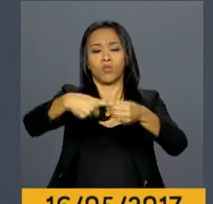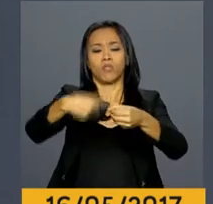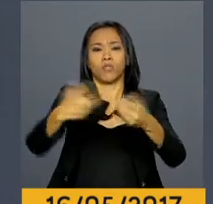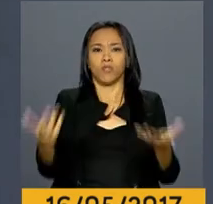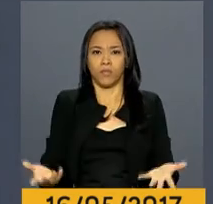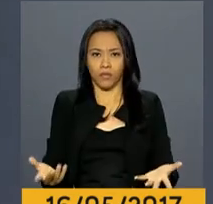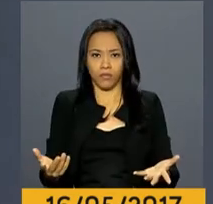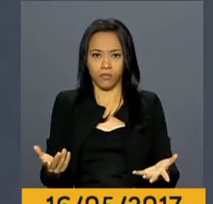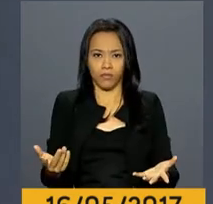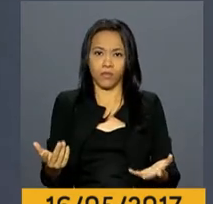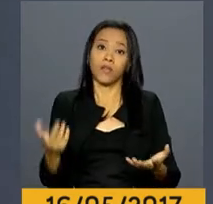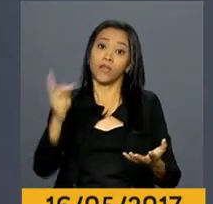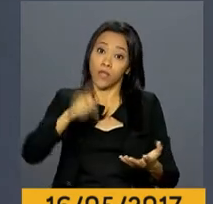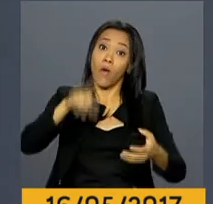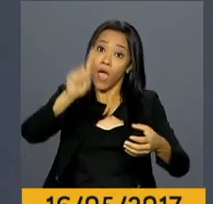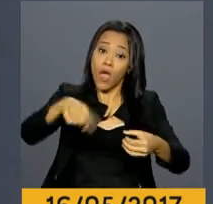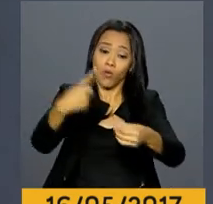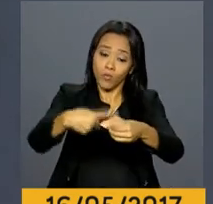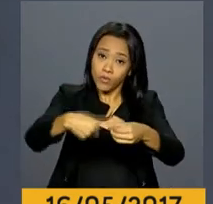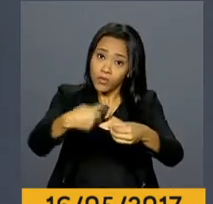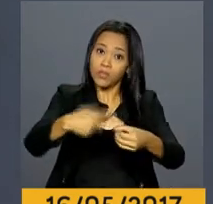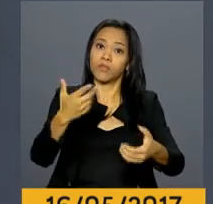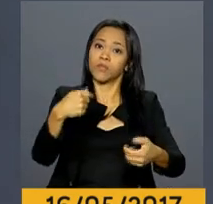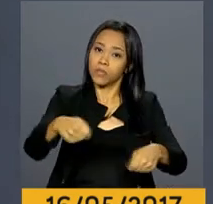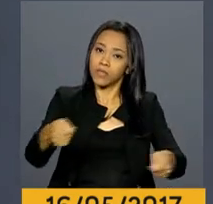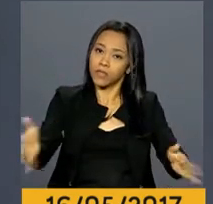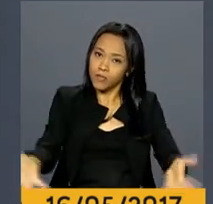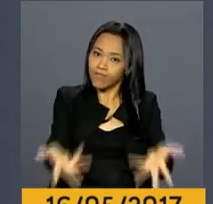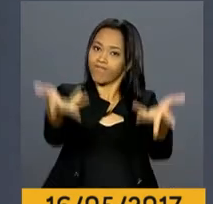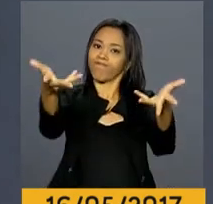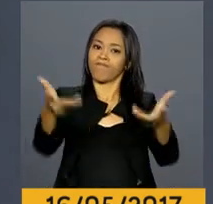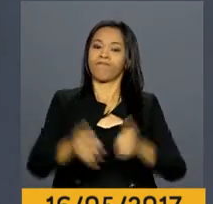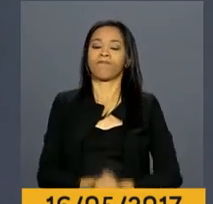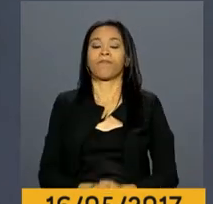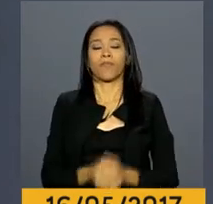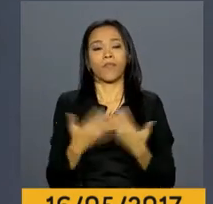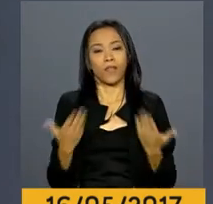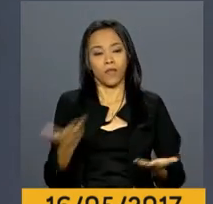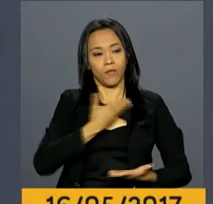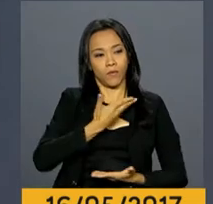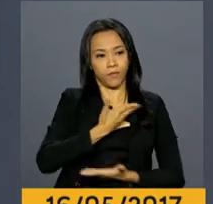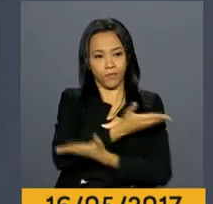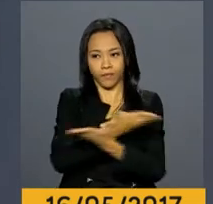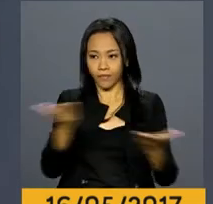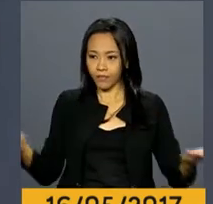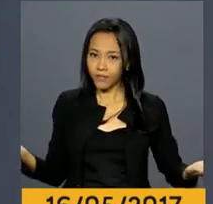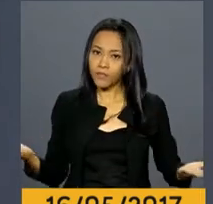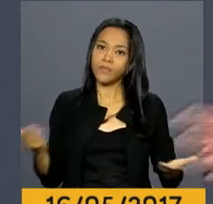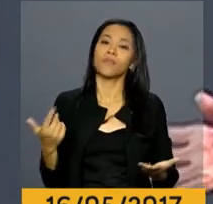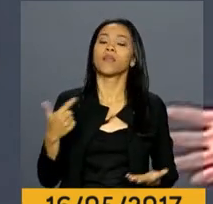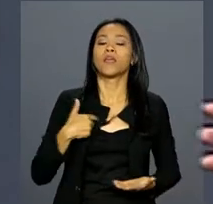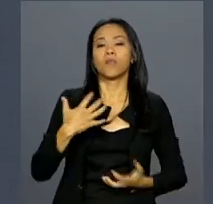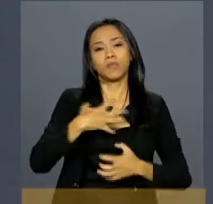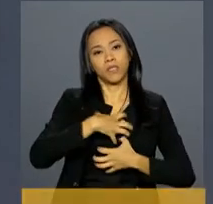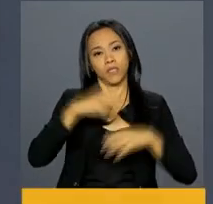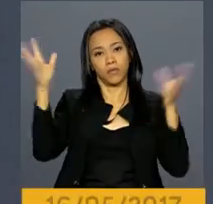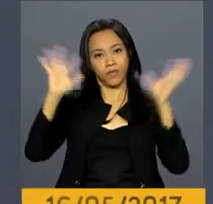o município é que tem que ser prestigiado. Então, meus amigos, minhas amigas, eu fico